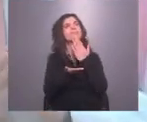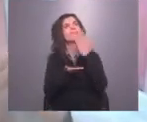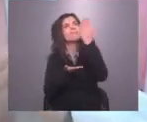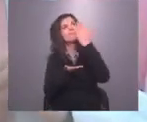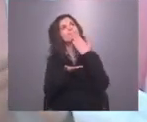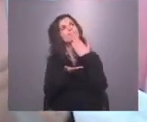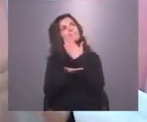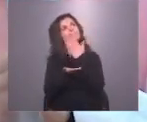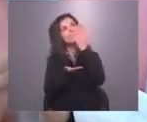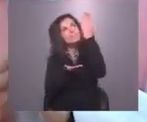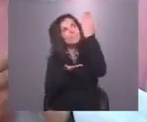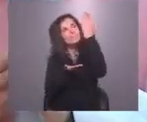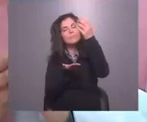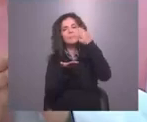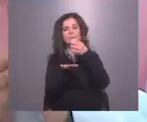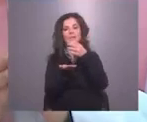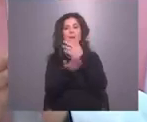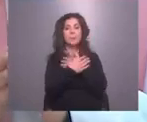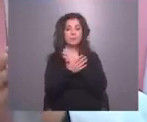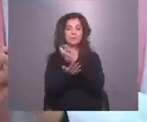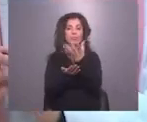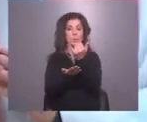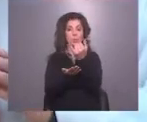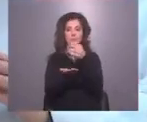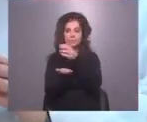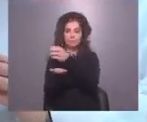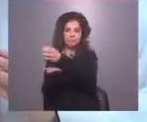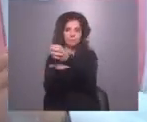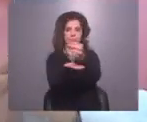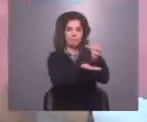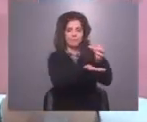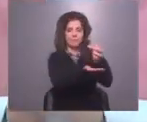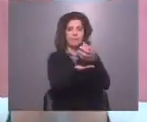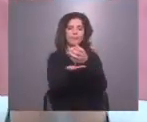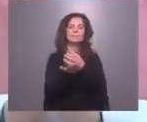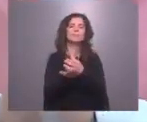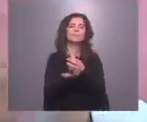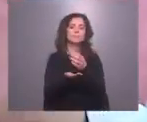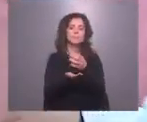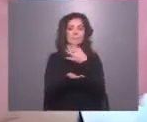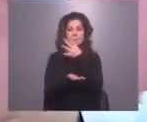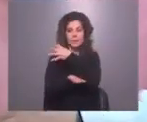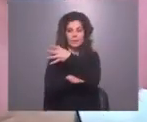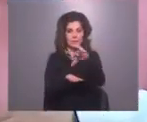deu graças e deu aos seus discípulos, dizendo: